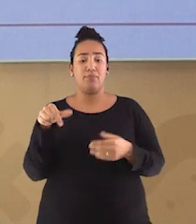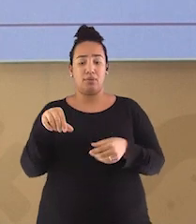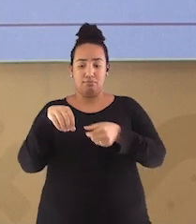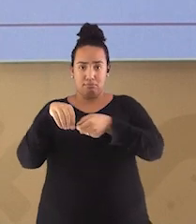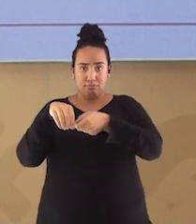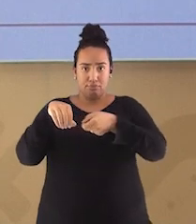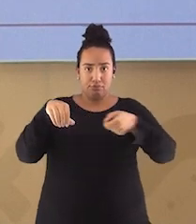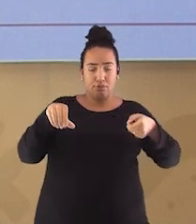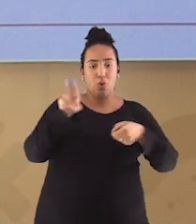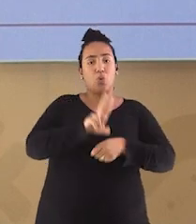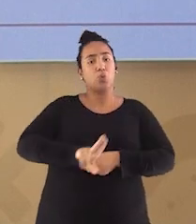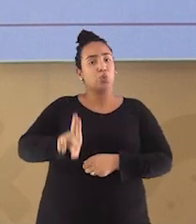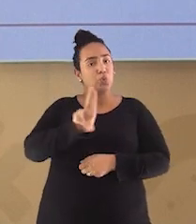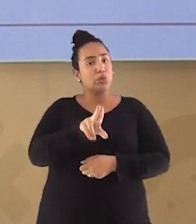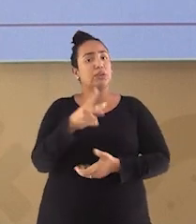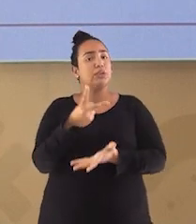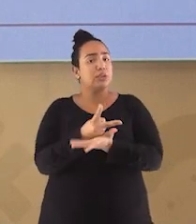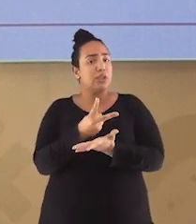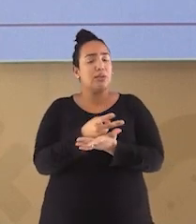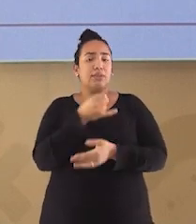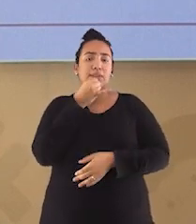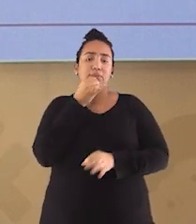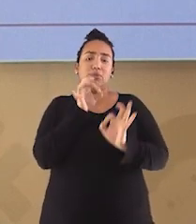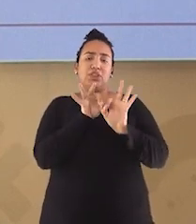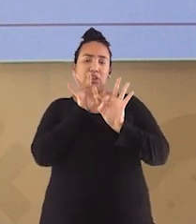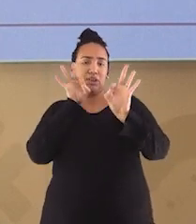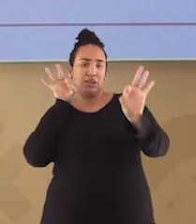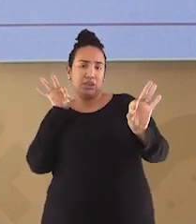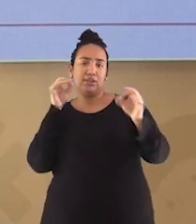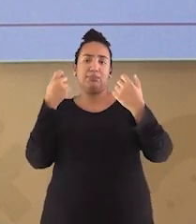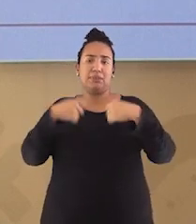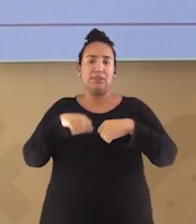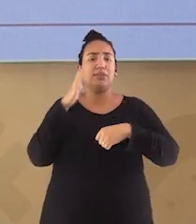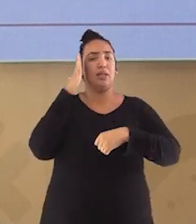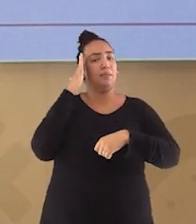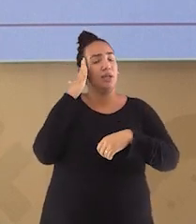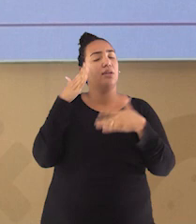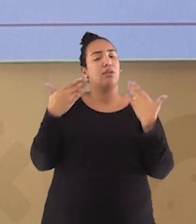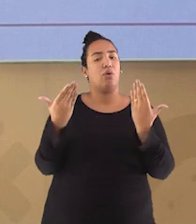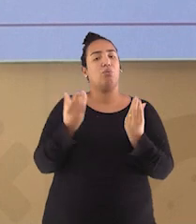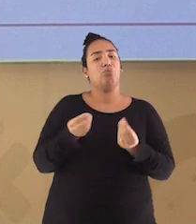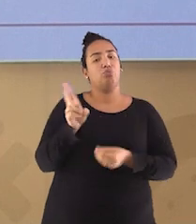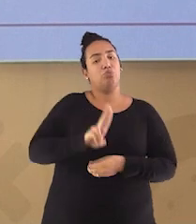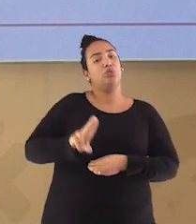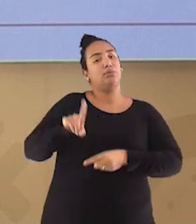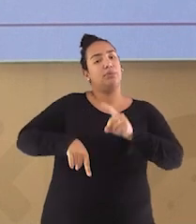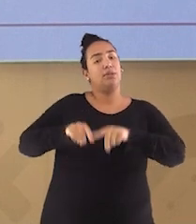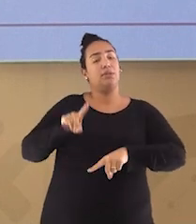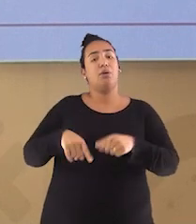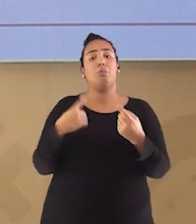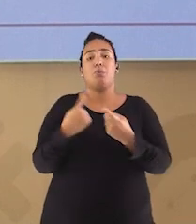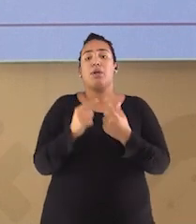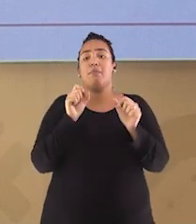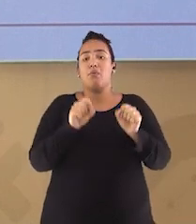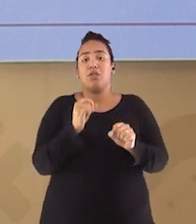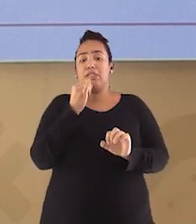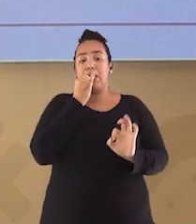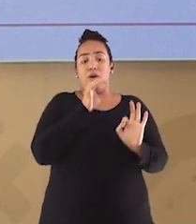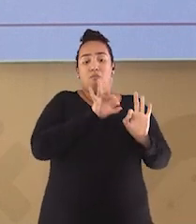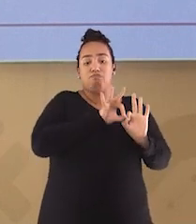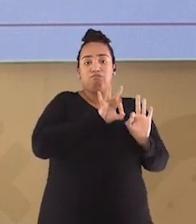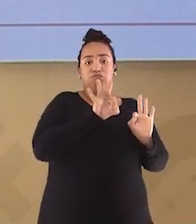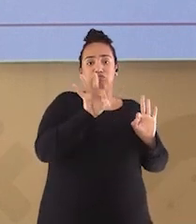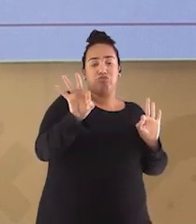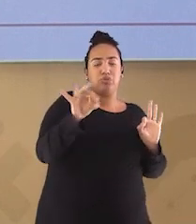é muito utilizada para medir distâncias em geral por possibilitar a medida de distâncias maiores profissionais